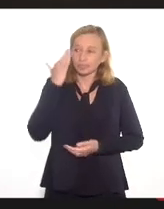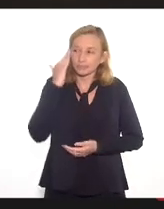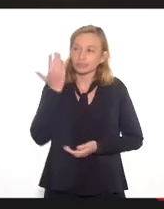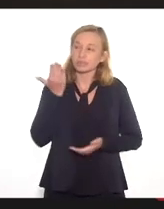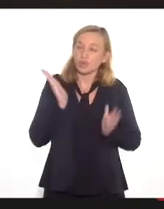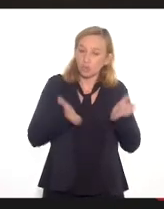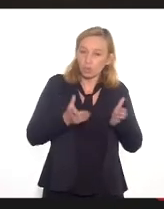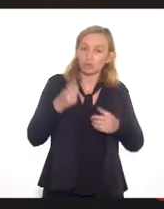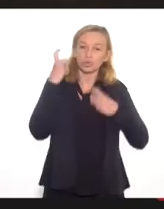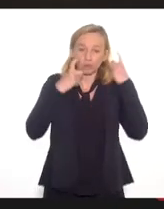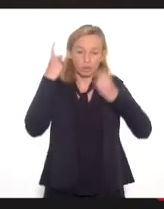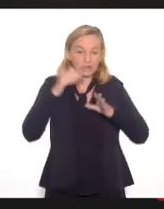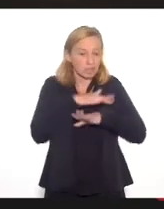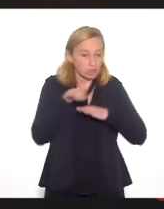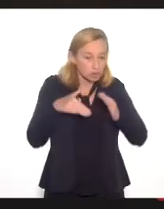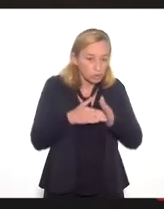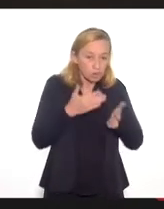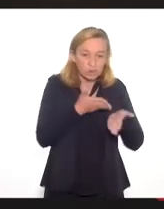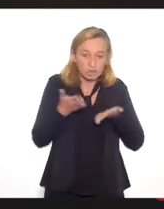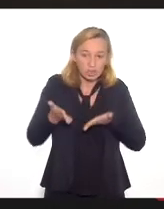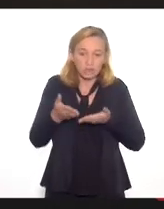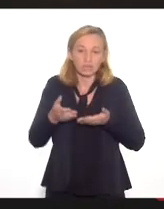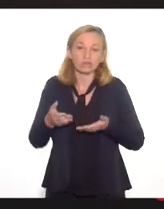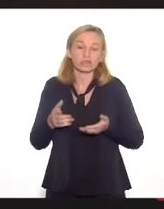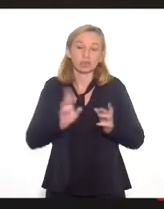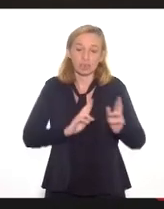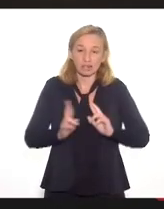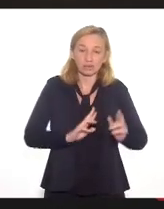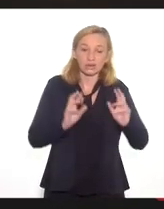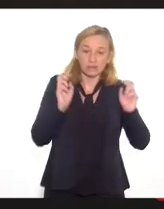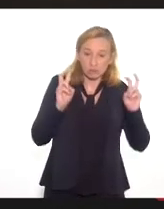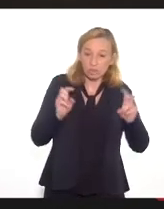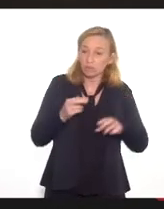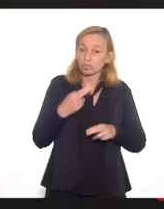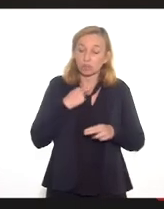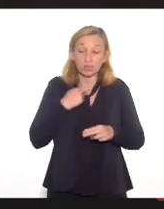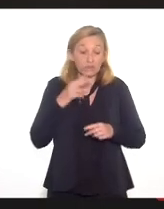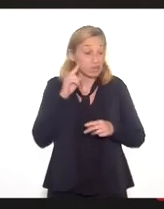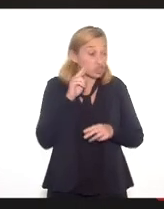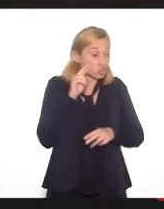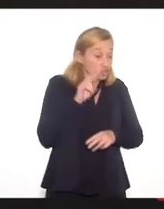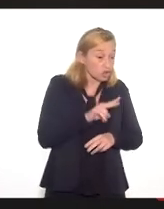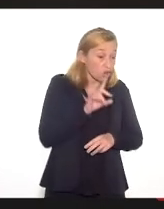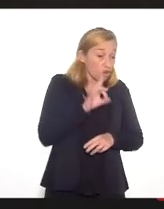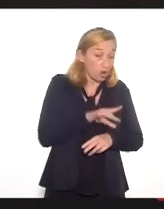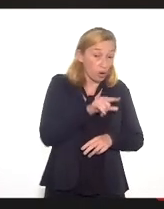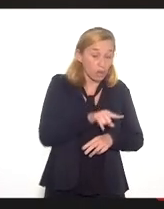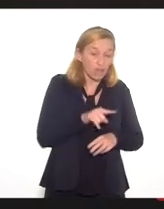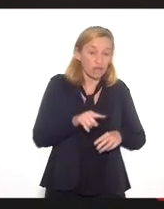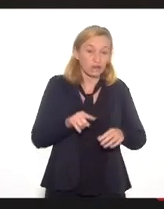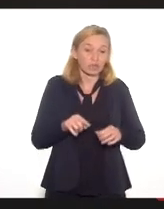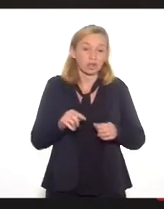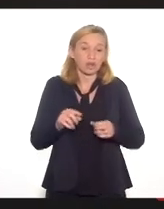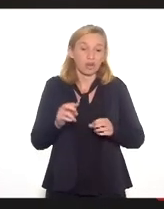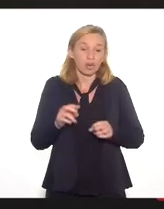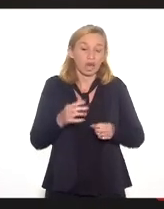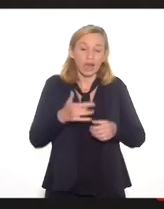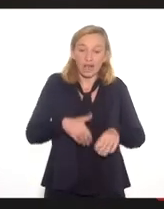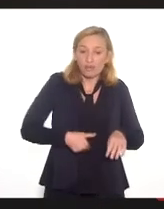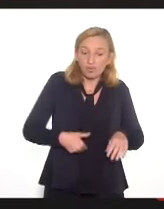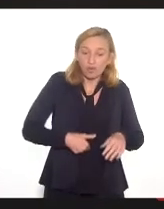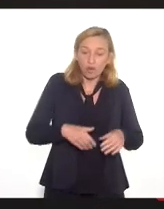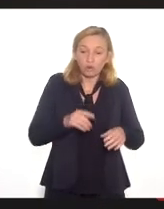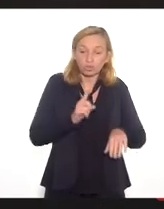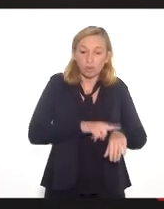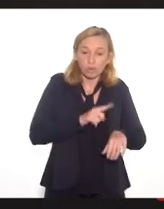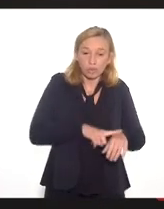preocupação de todos os atores em relação a isso mas não é possível que a gente só olhe para a questão da fome no momento da tragédia a fome é